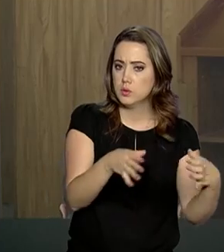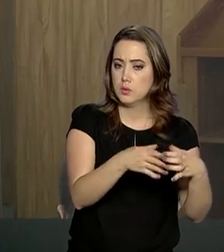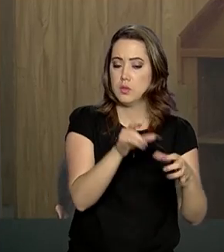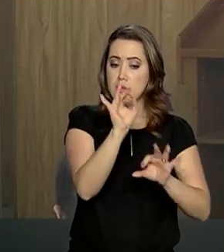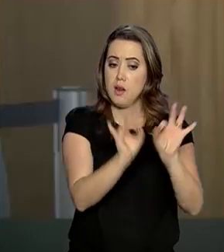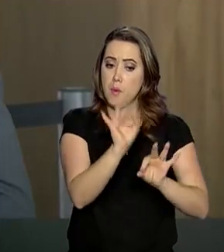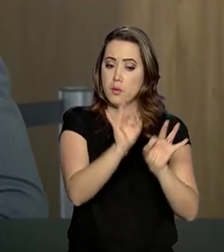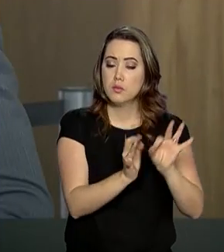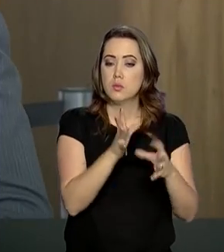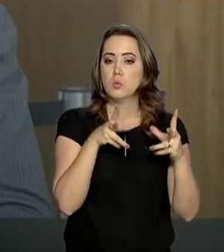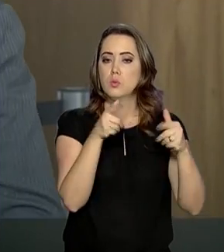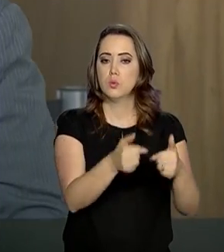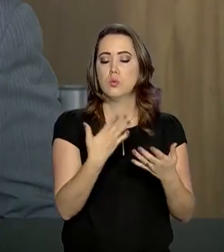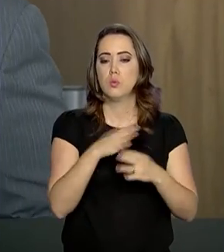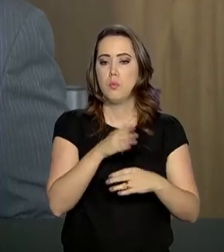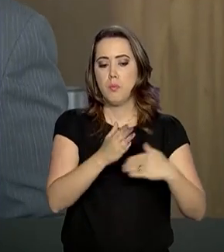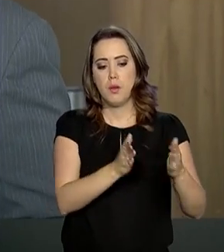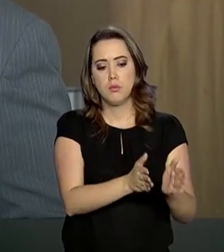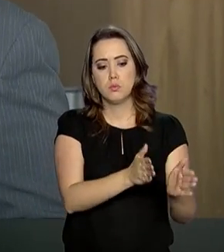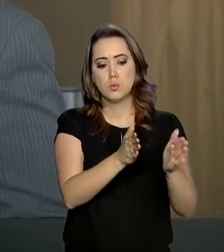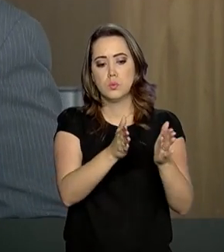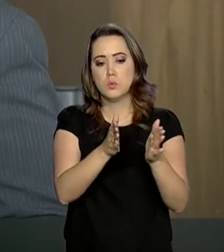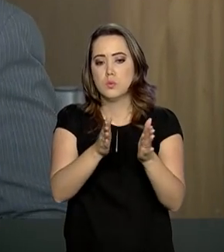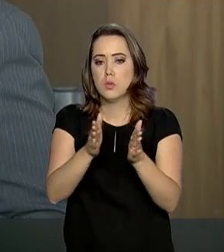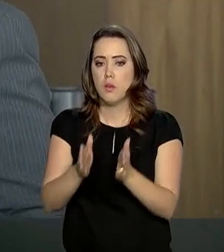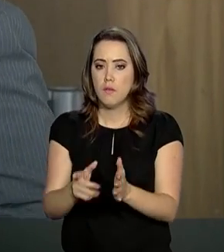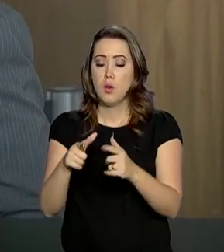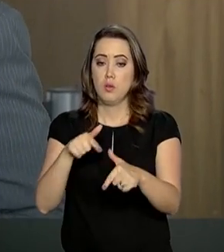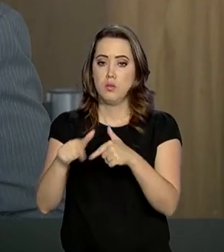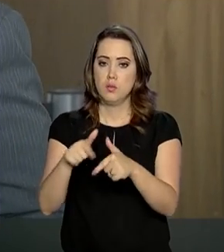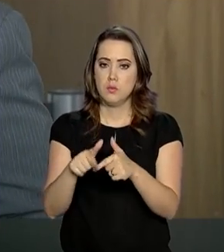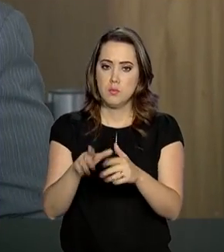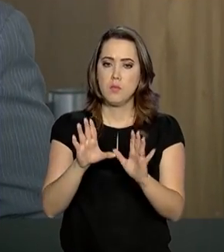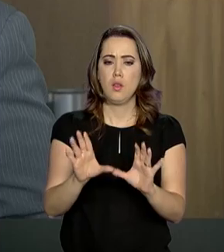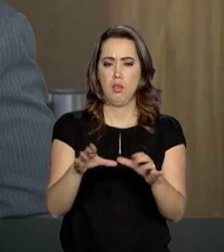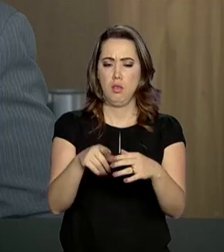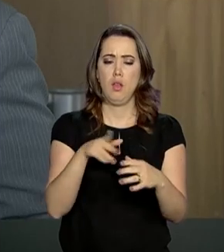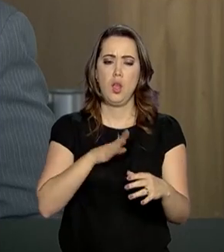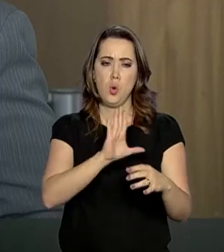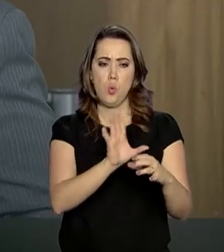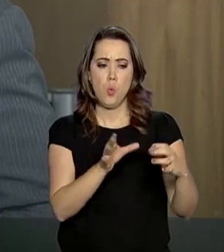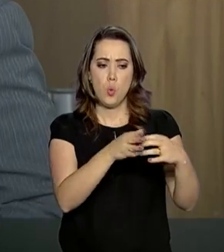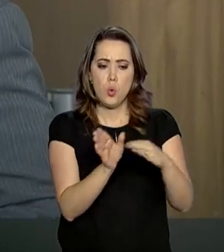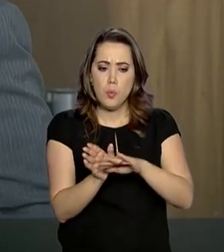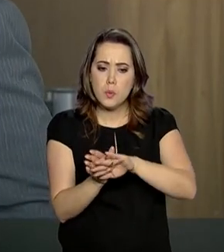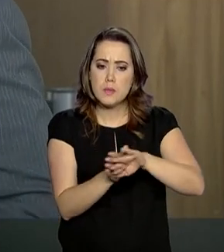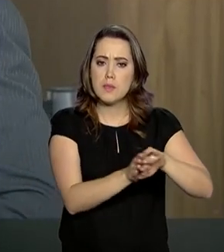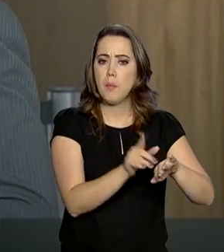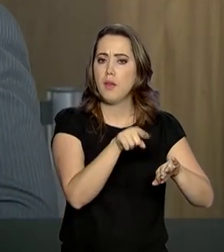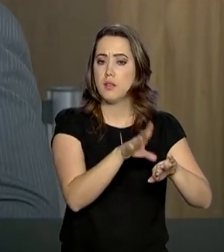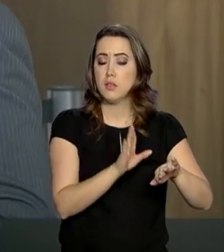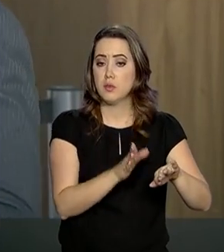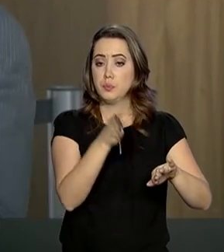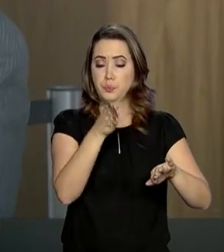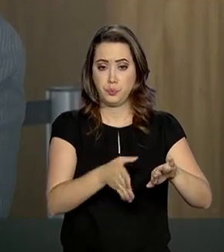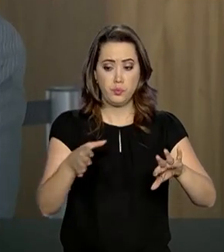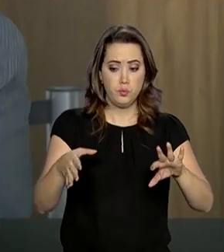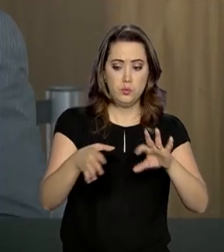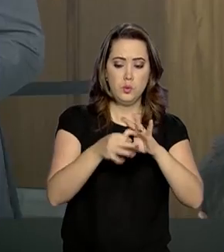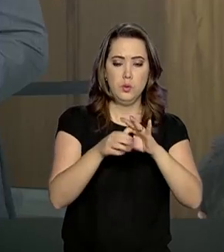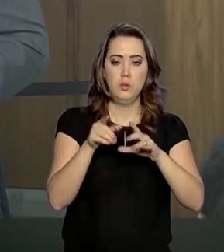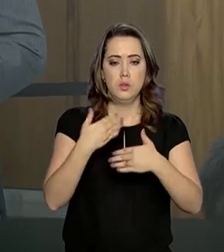estruturados são preparados para avançar para a área de operações uma subárea de apoio Logístico é uma parte da área de apoio